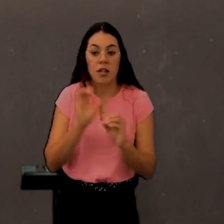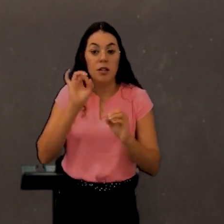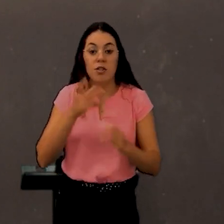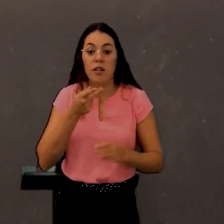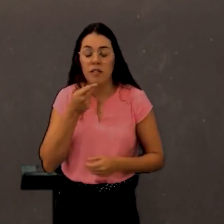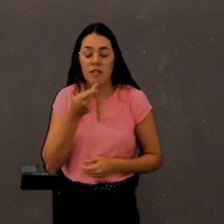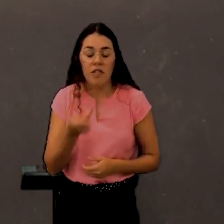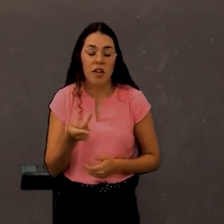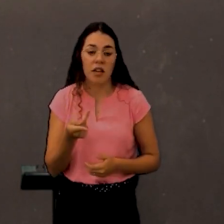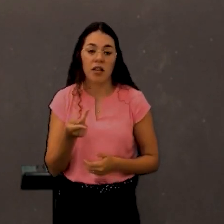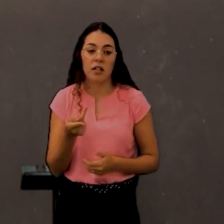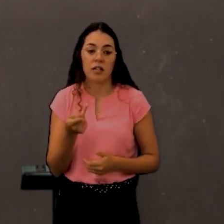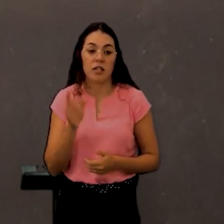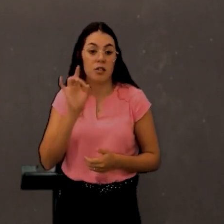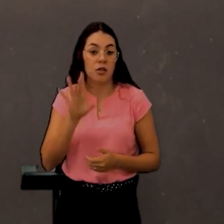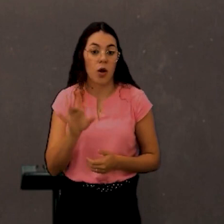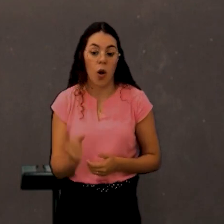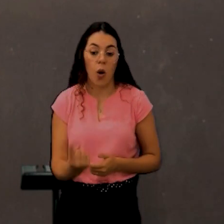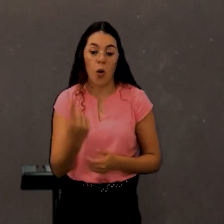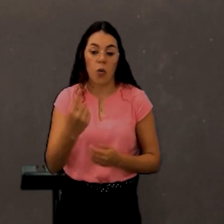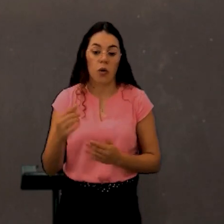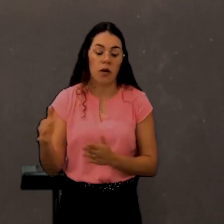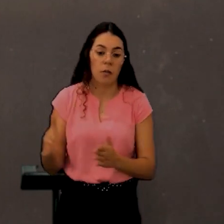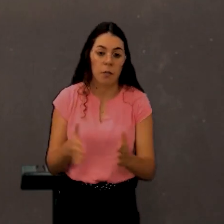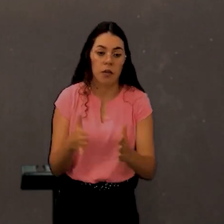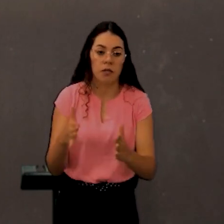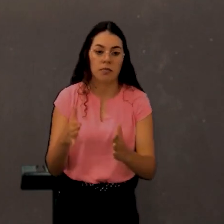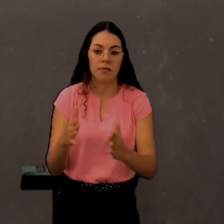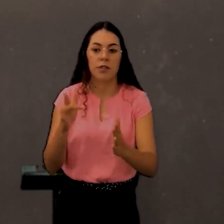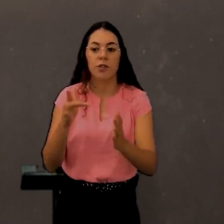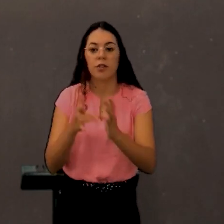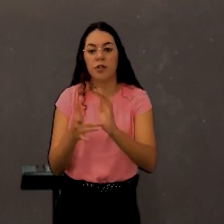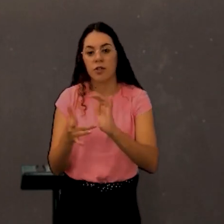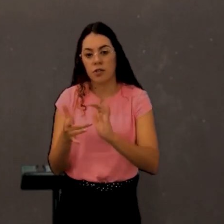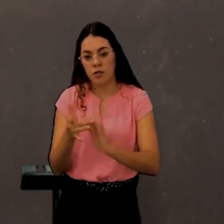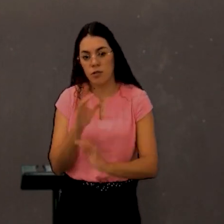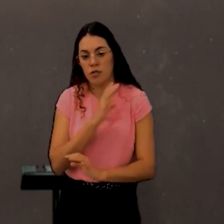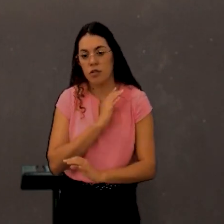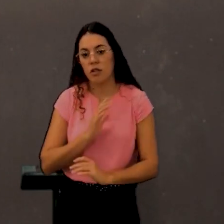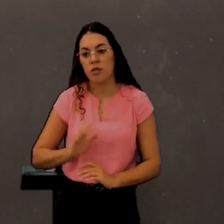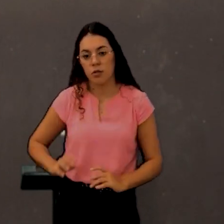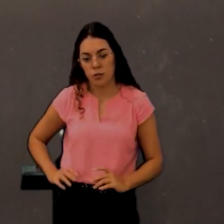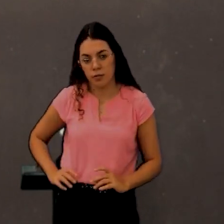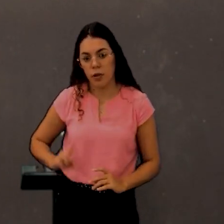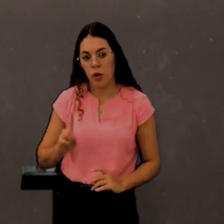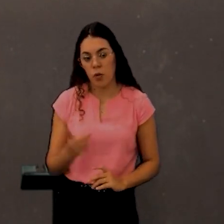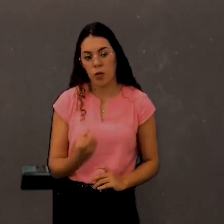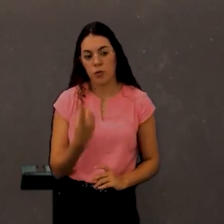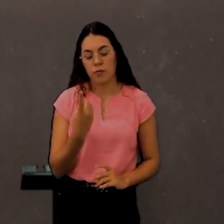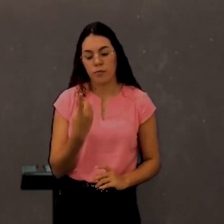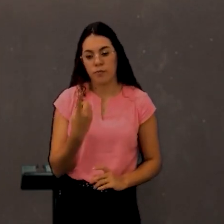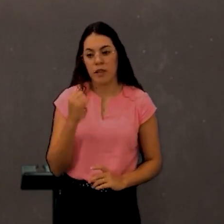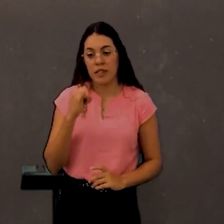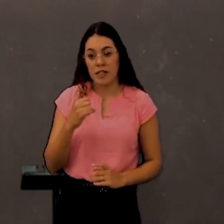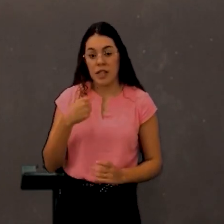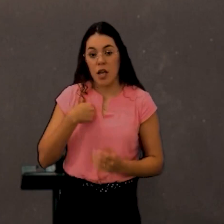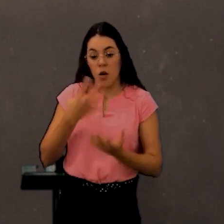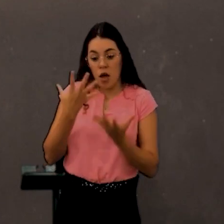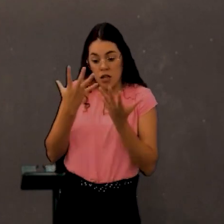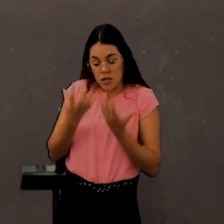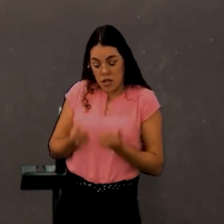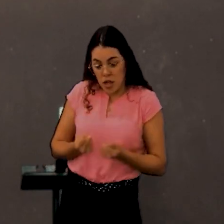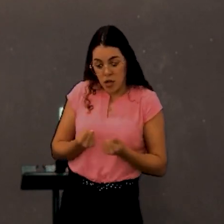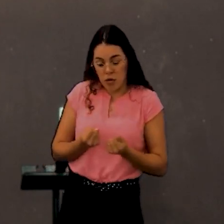estou dizendo que só há um caminho, Jesus Cristo. Se eu quiser ser aceito